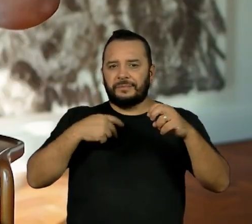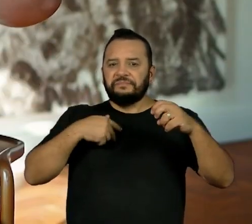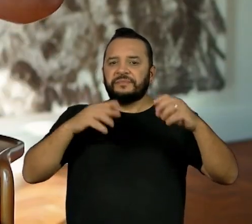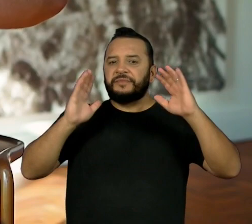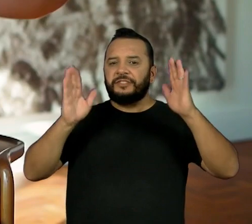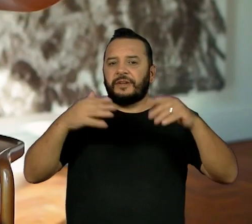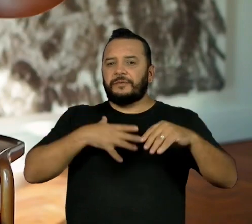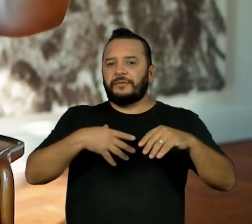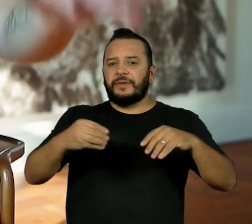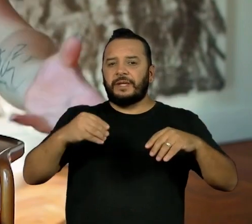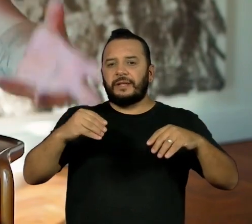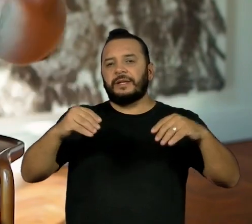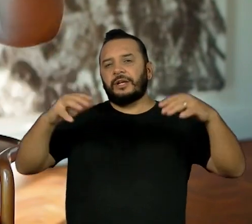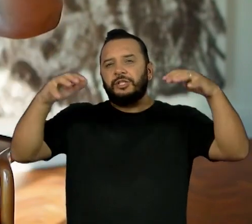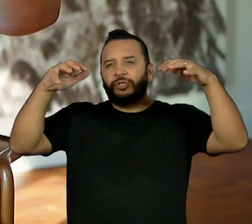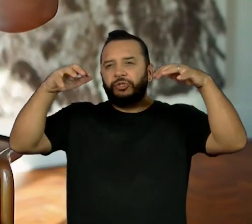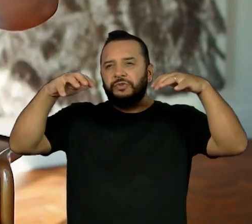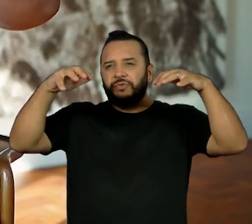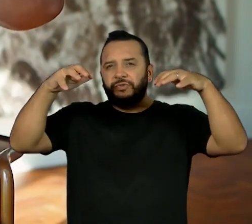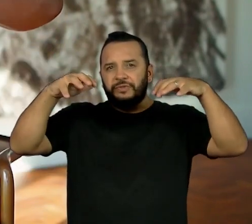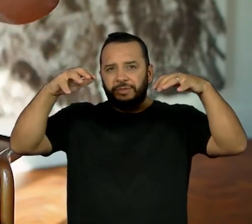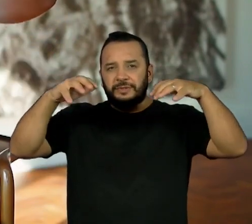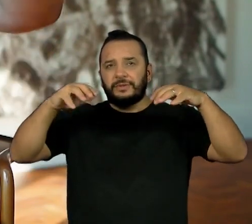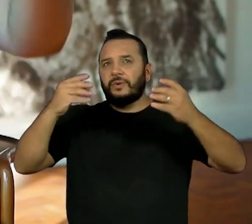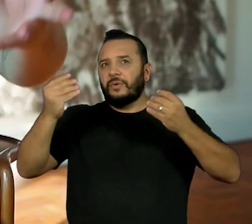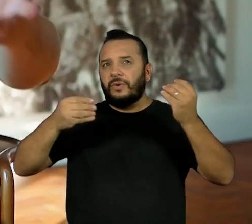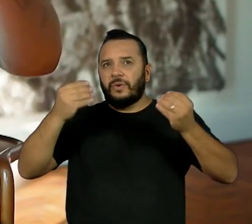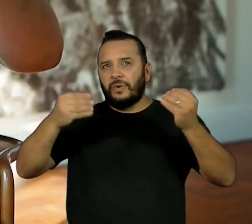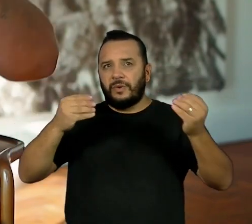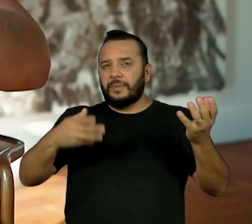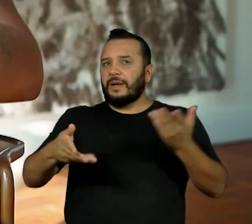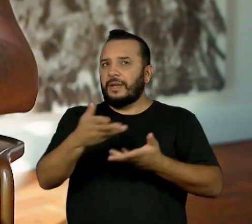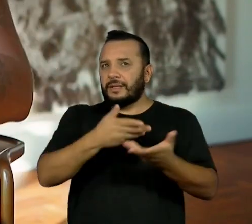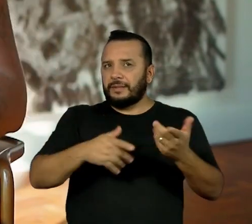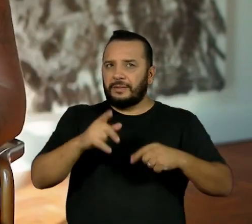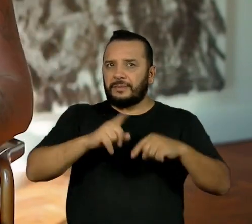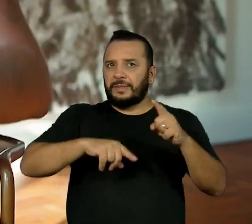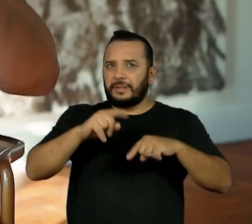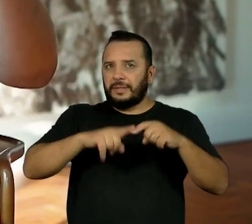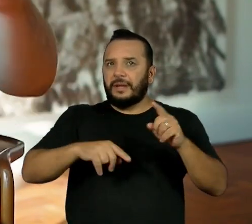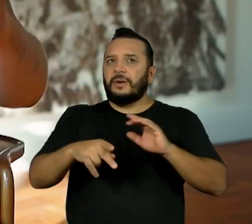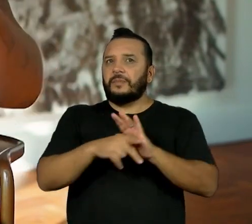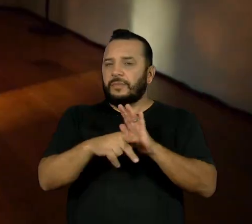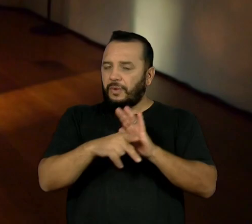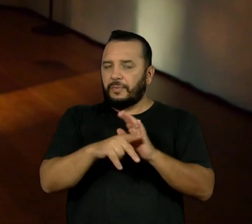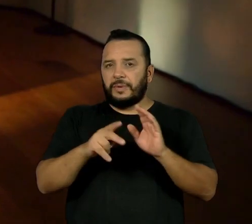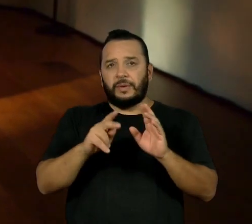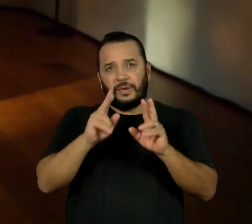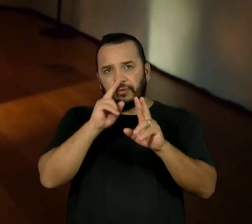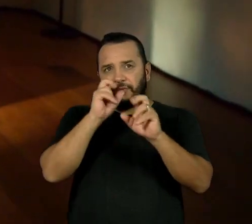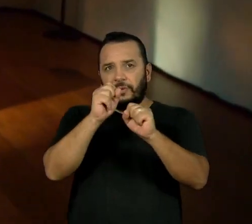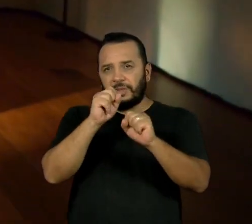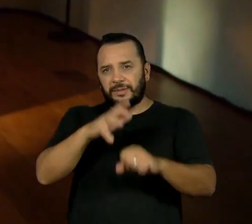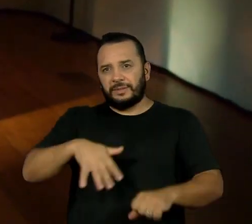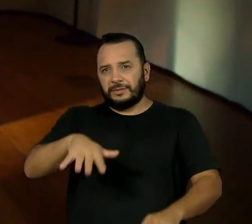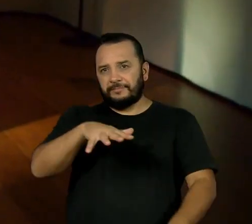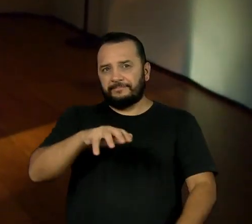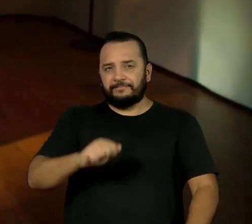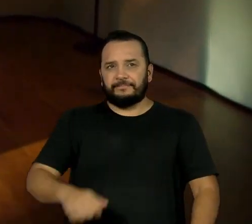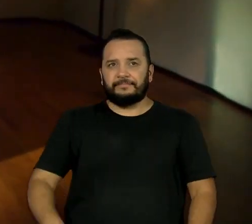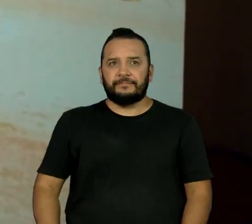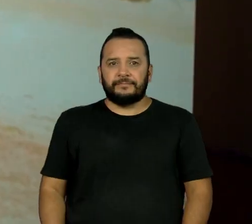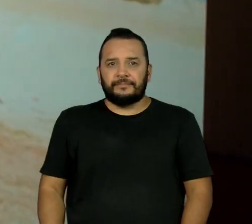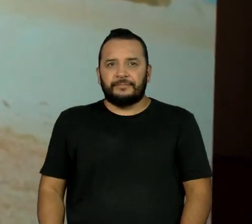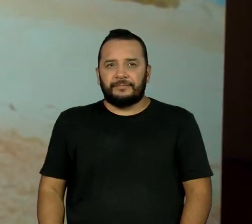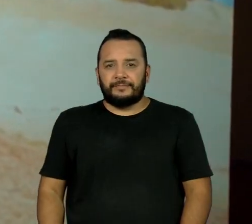água, com a seca, com a chuva, como é que ela se relaciona com os elementos, com as forças.